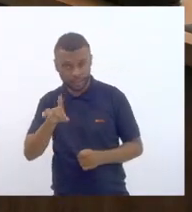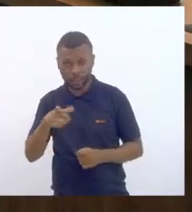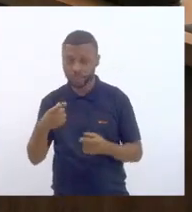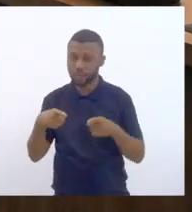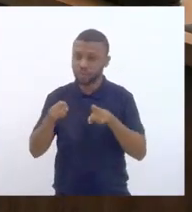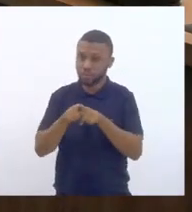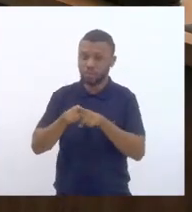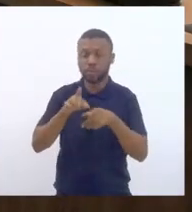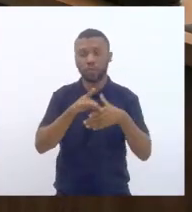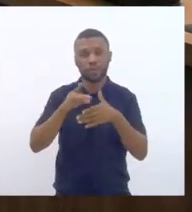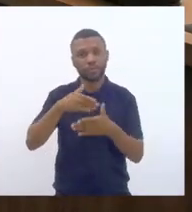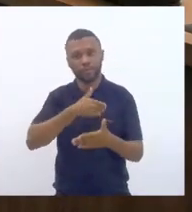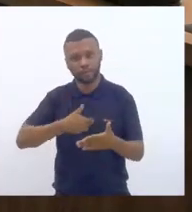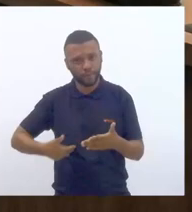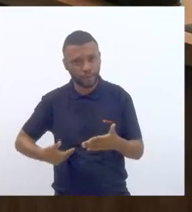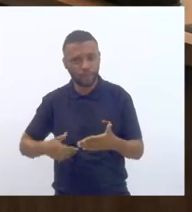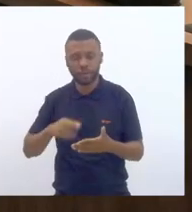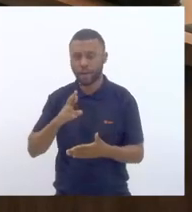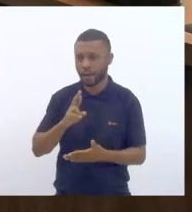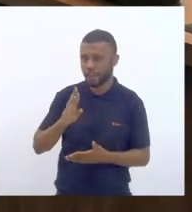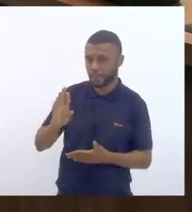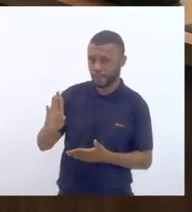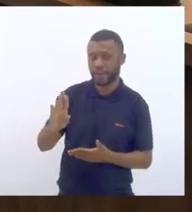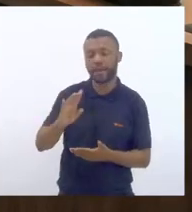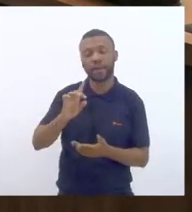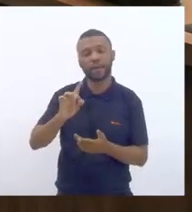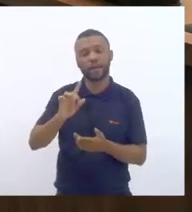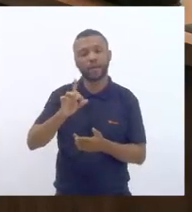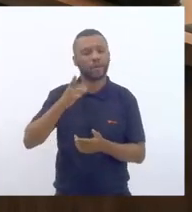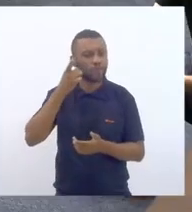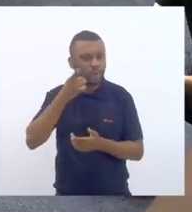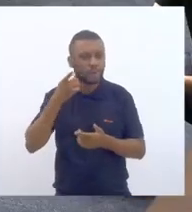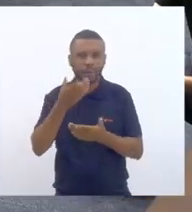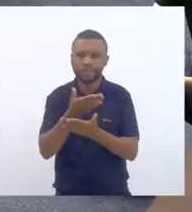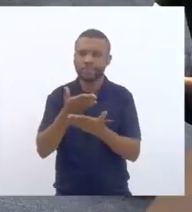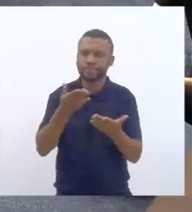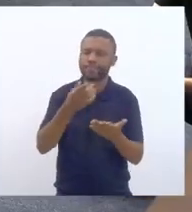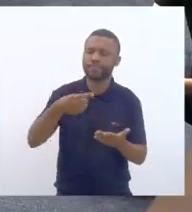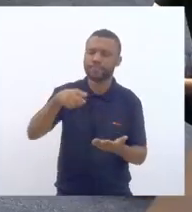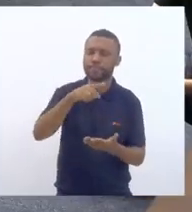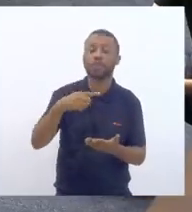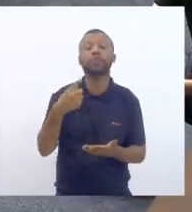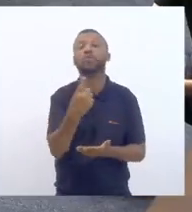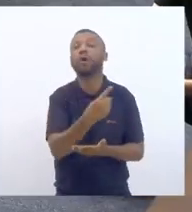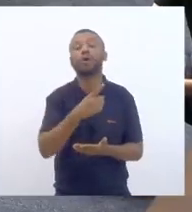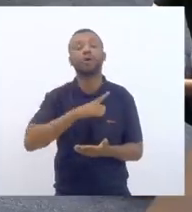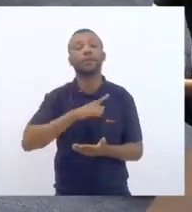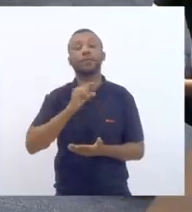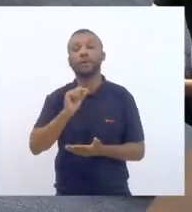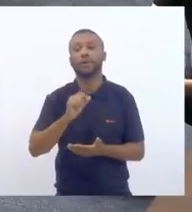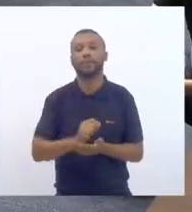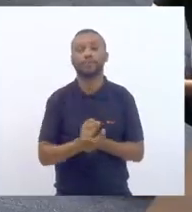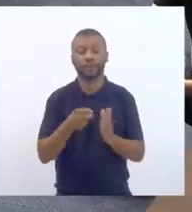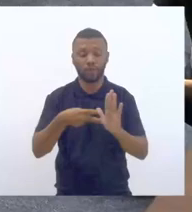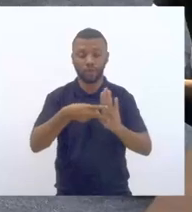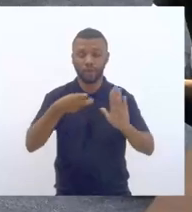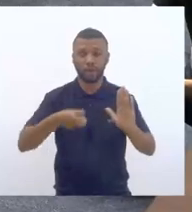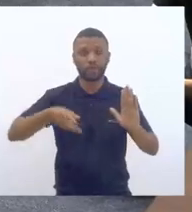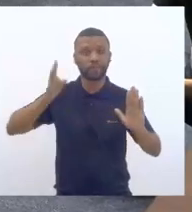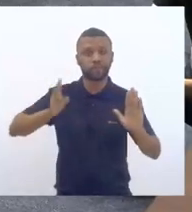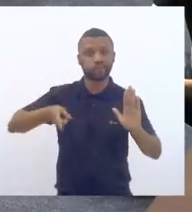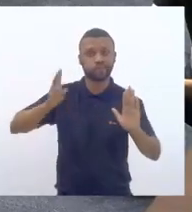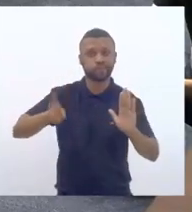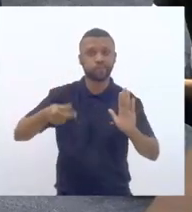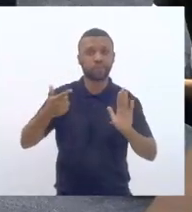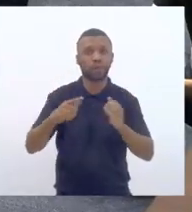Bacelar, e junto do presidente e demais parlamentares, nós estamos mantendo o veto do artigo